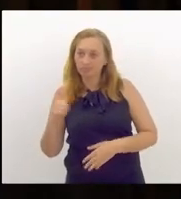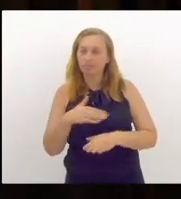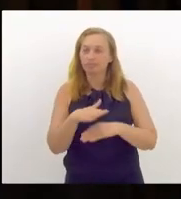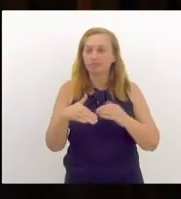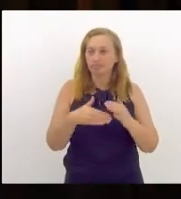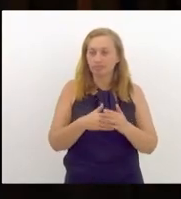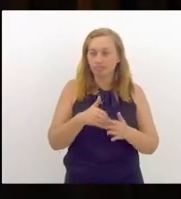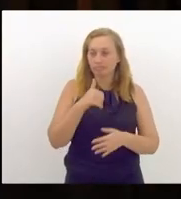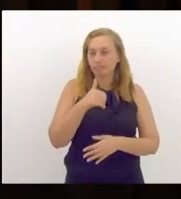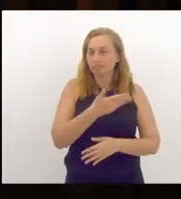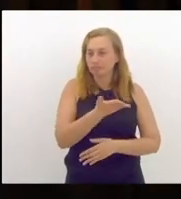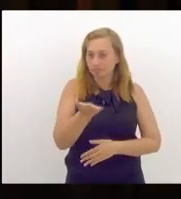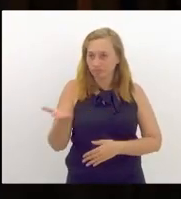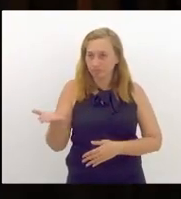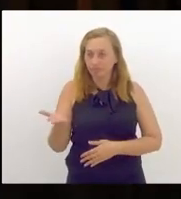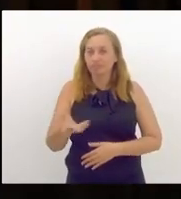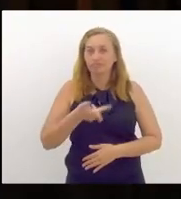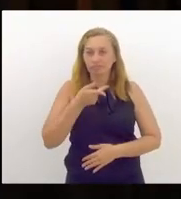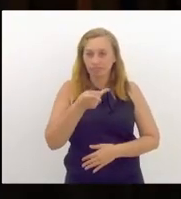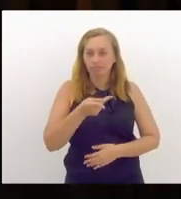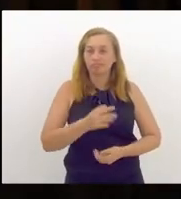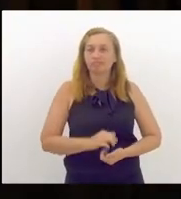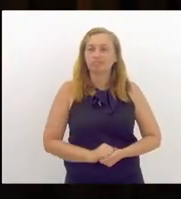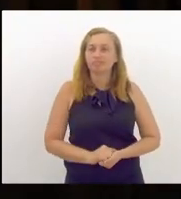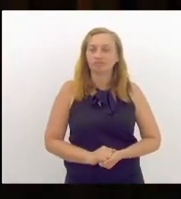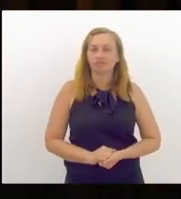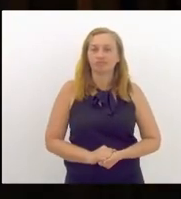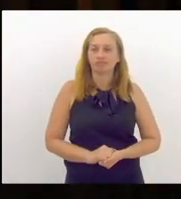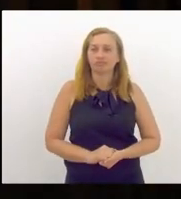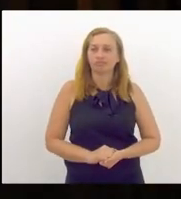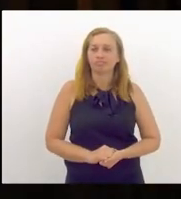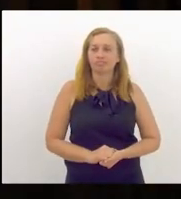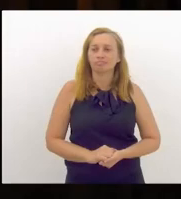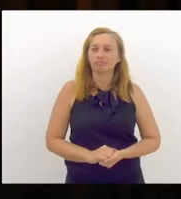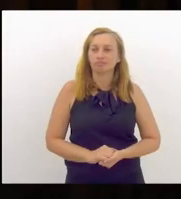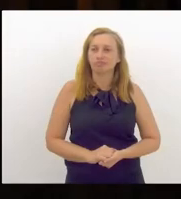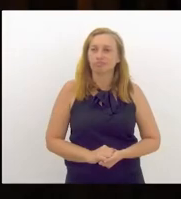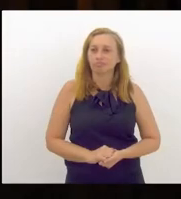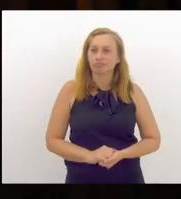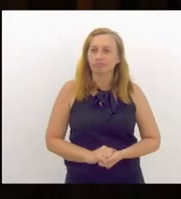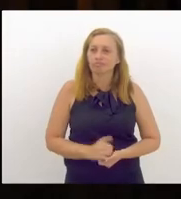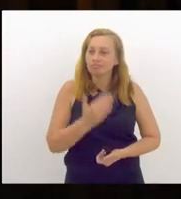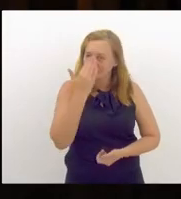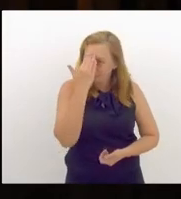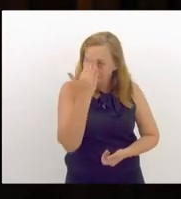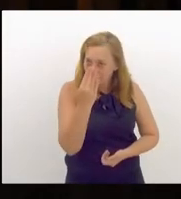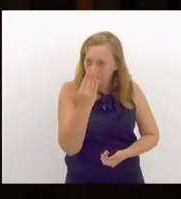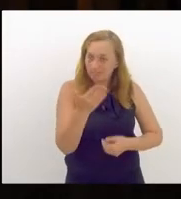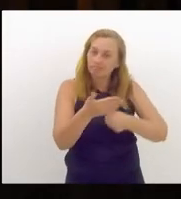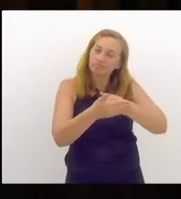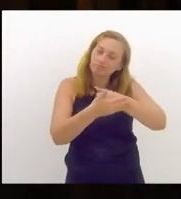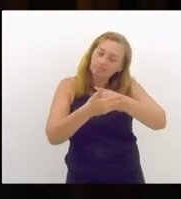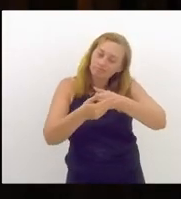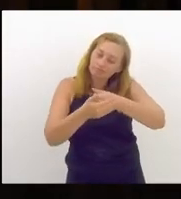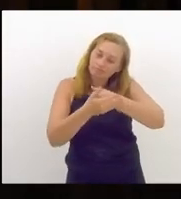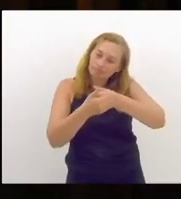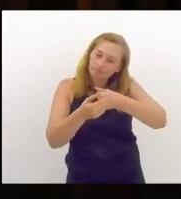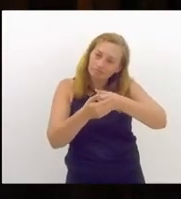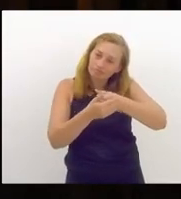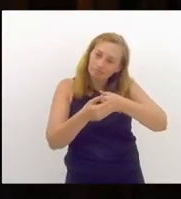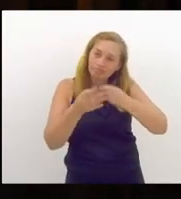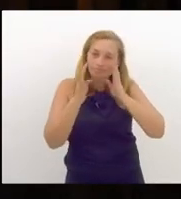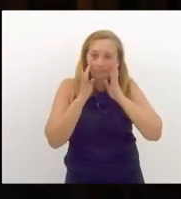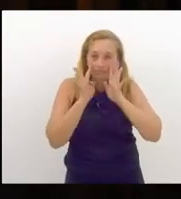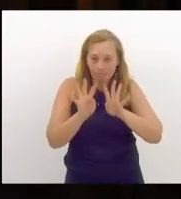e a todos dizer que obrigado por todo carinho e